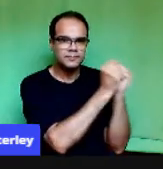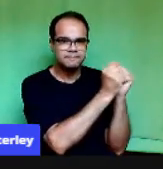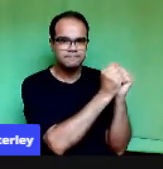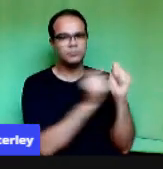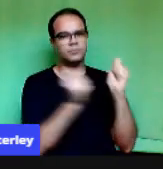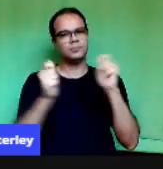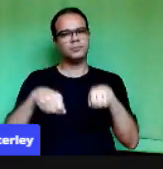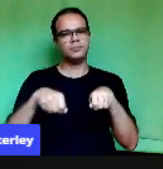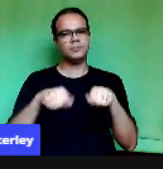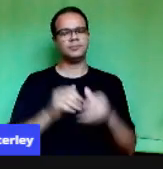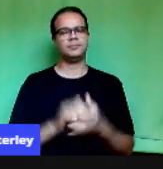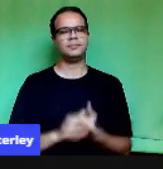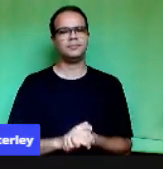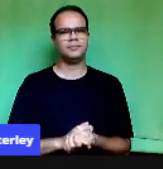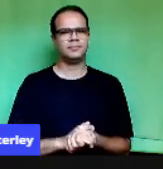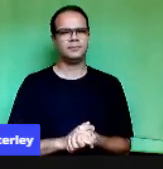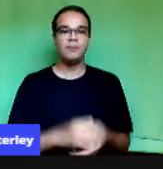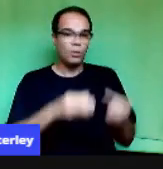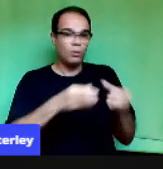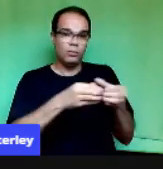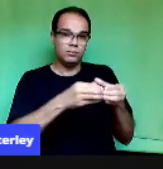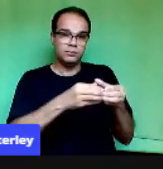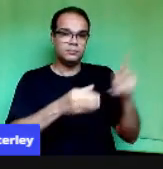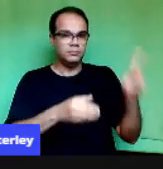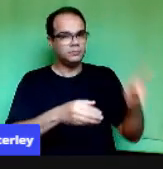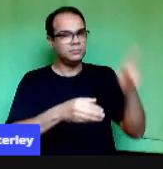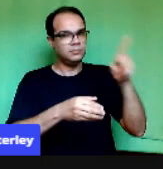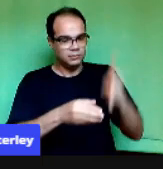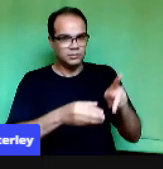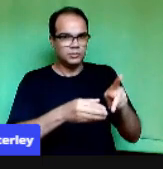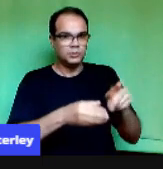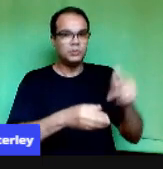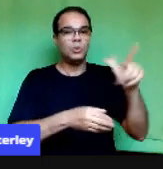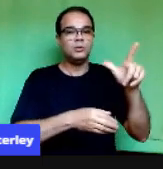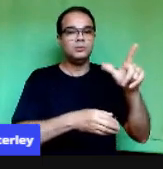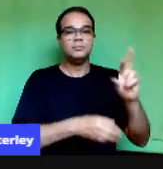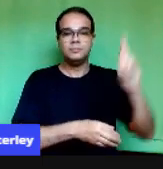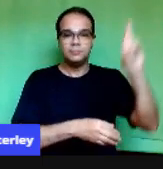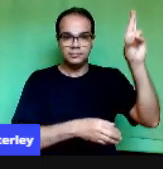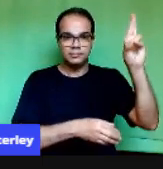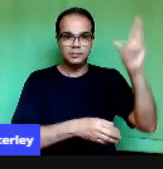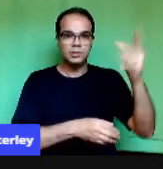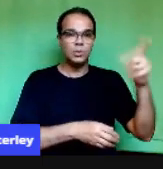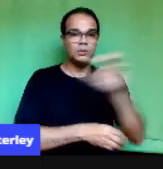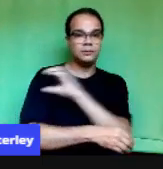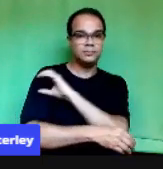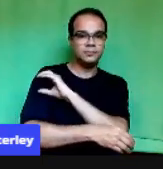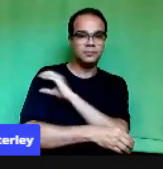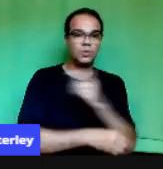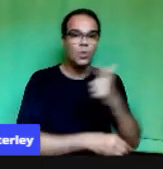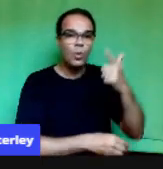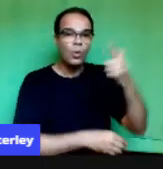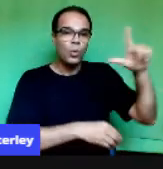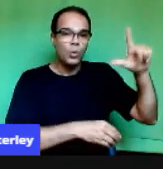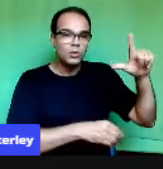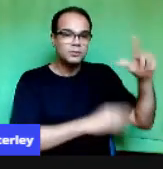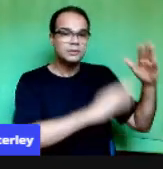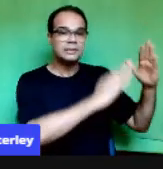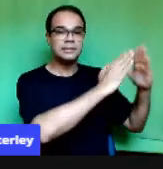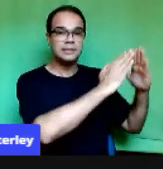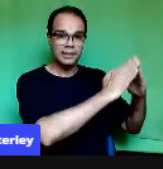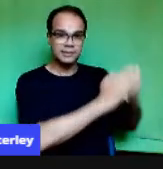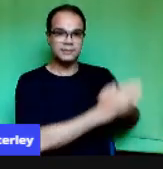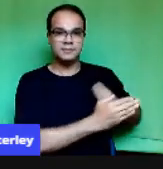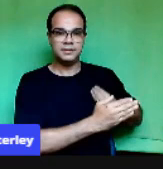equipe pedagógica, os professores, a comunidade escolar e o estudante. Lembrando que o estudante, e aí eu cito